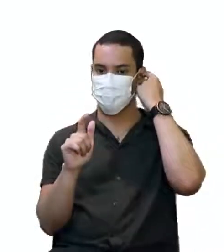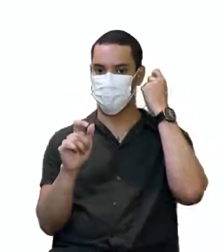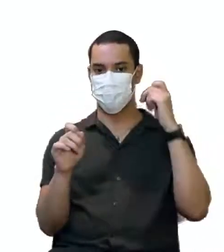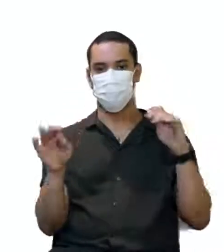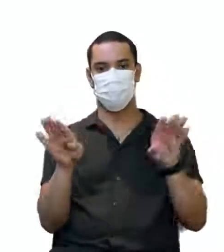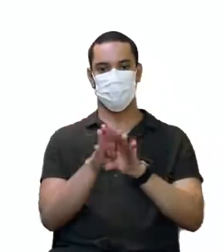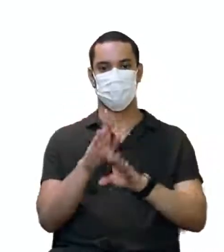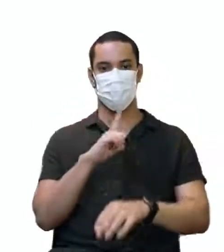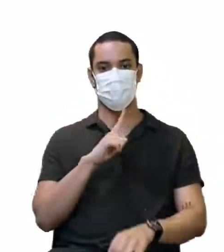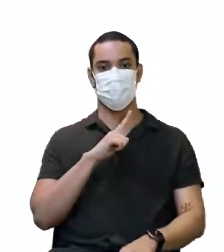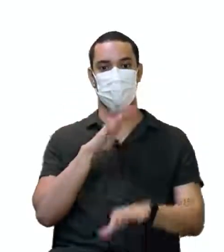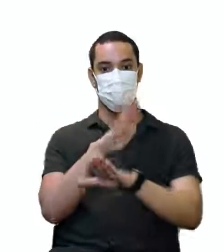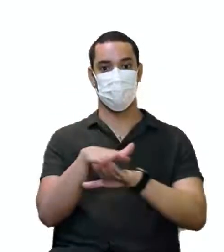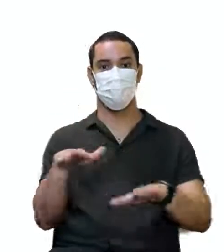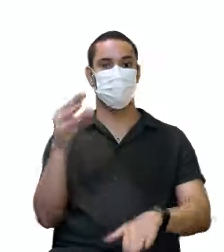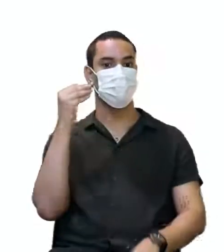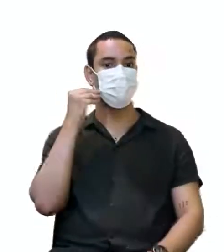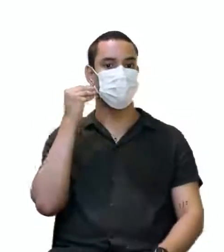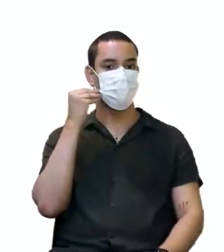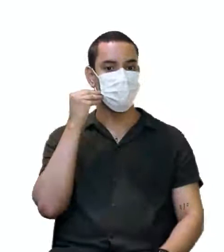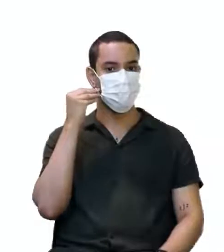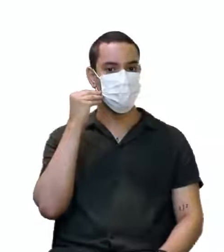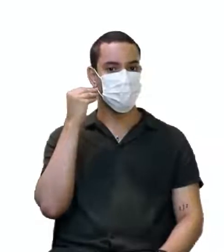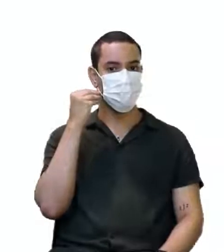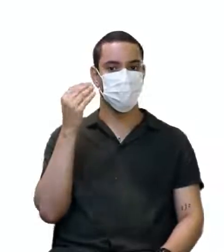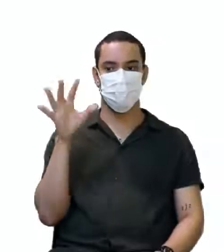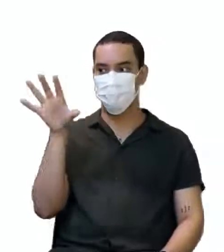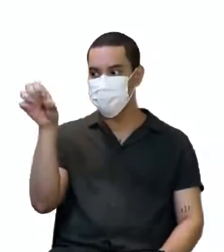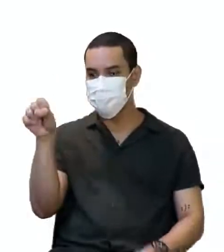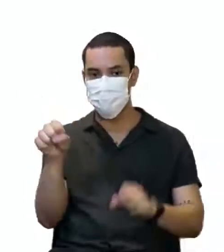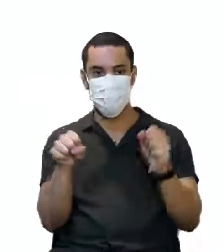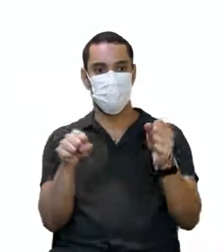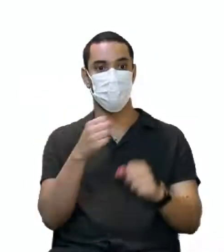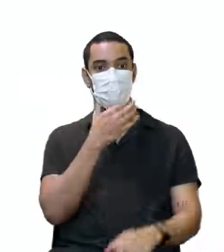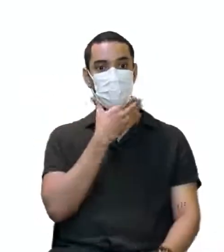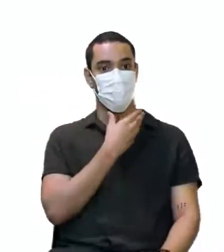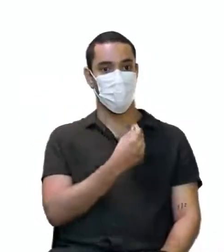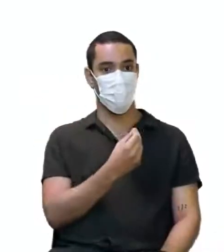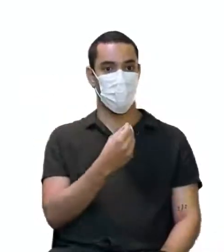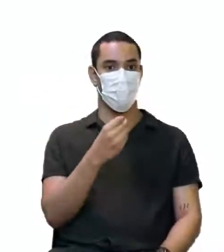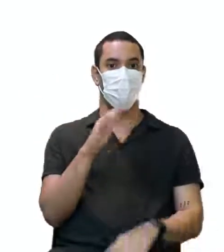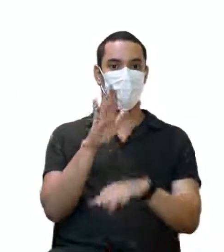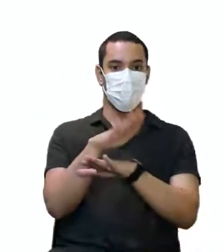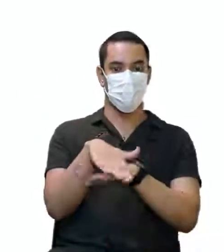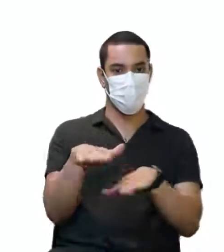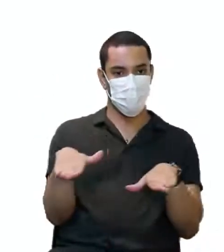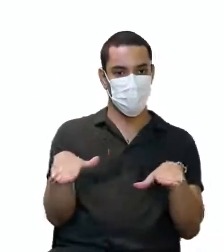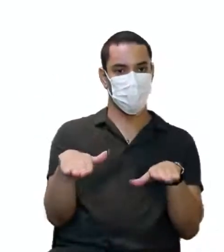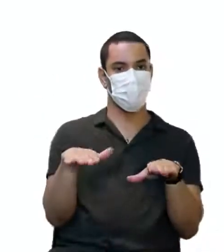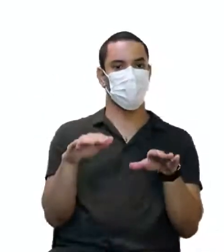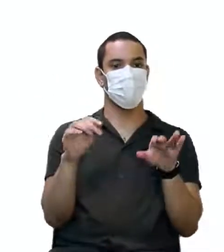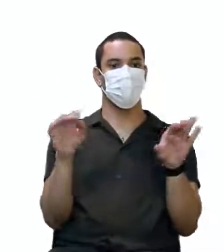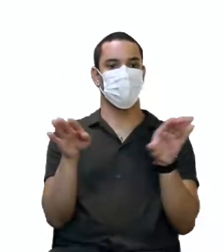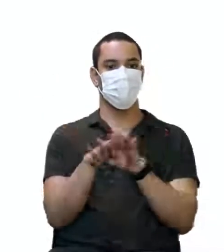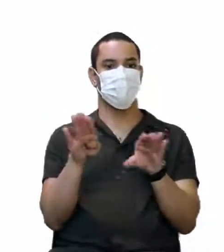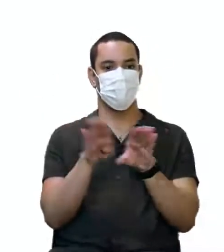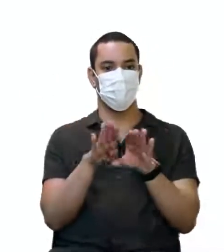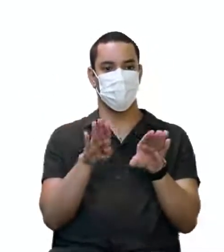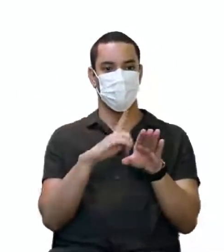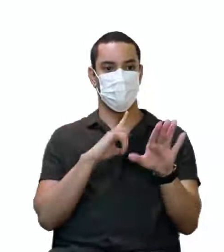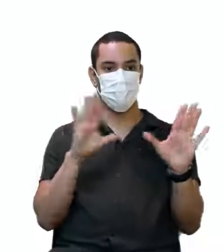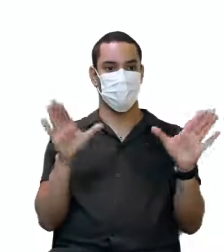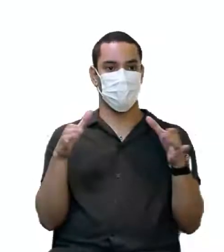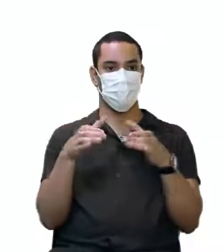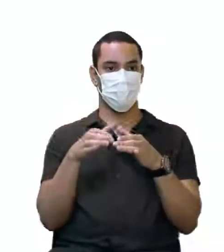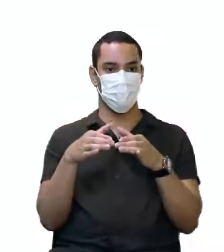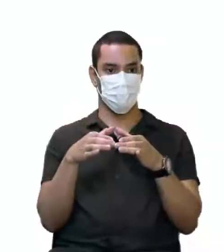criança aí tentando manipular. Você já tem aí crianças, homens, Olha ele aqui. Ou um grupo